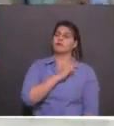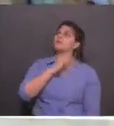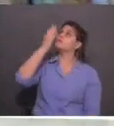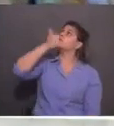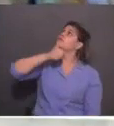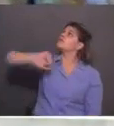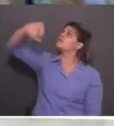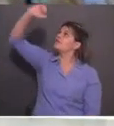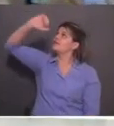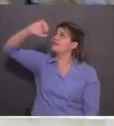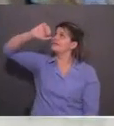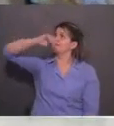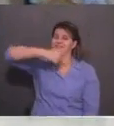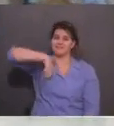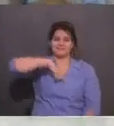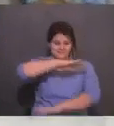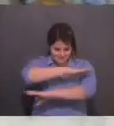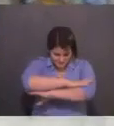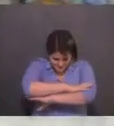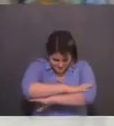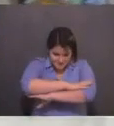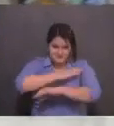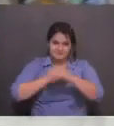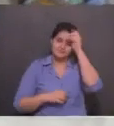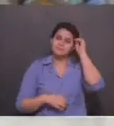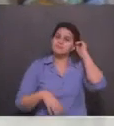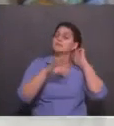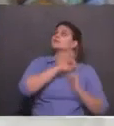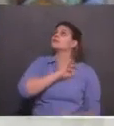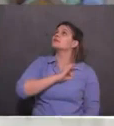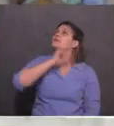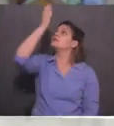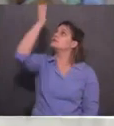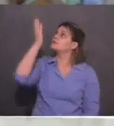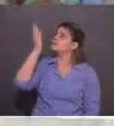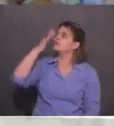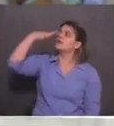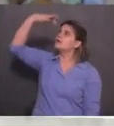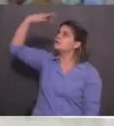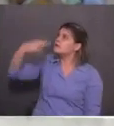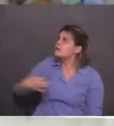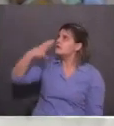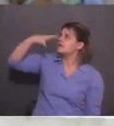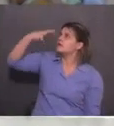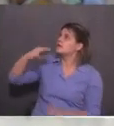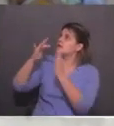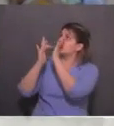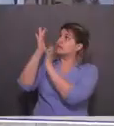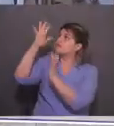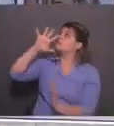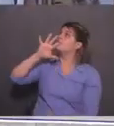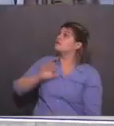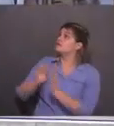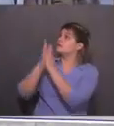feita a vossa vontade, não a minha. Senhor, eu creio que sois Cristo, Filho de Deus